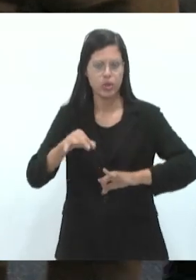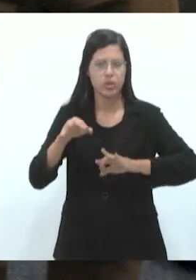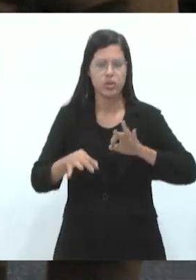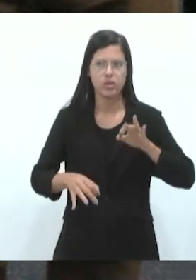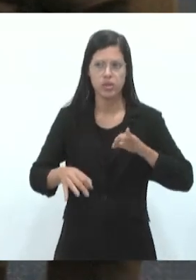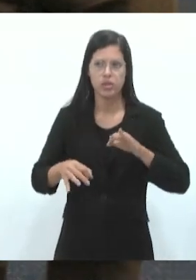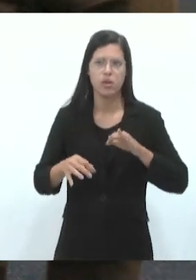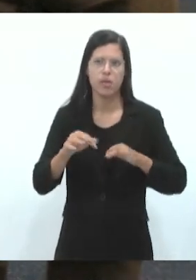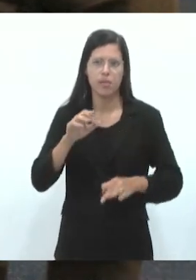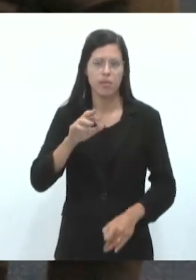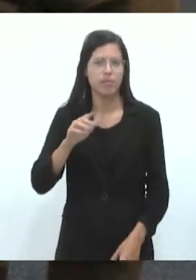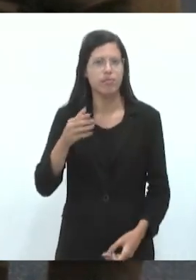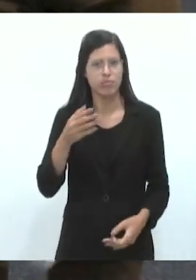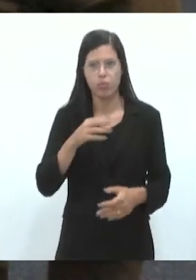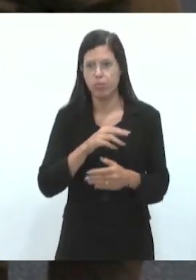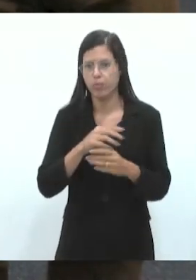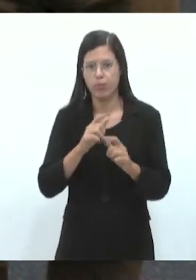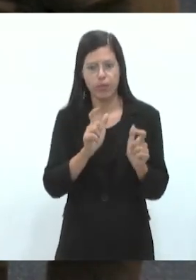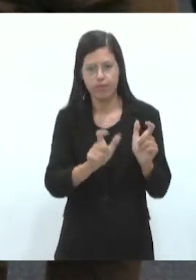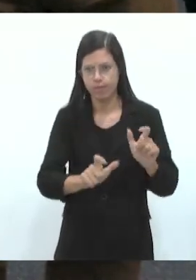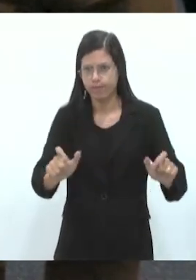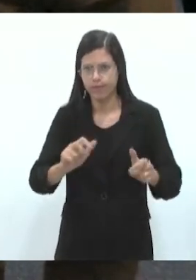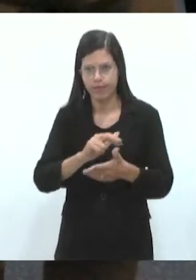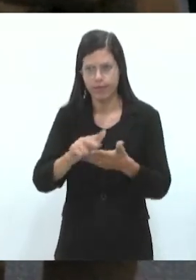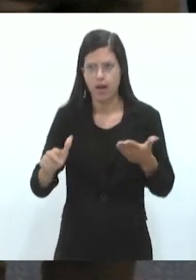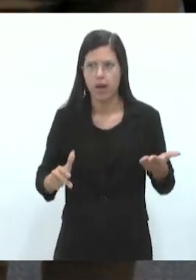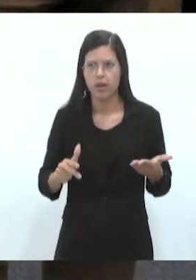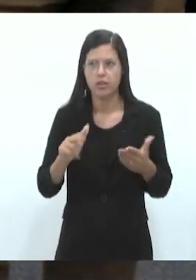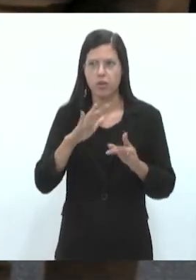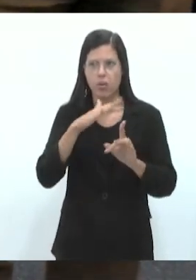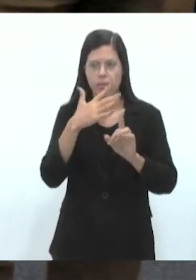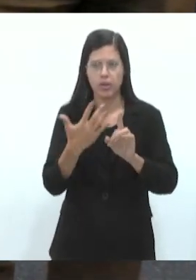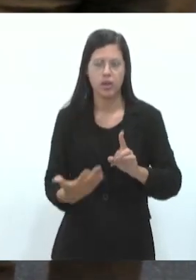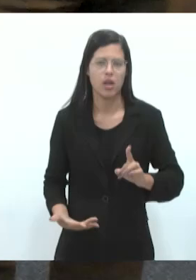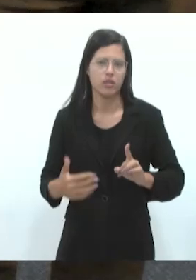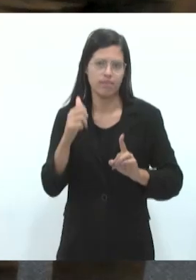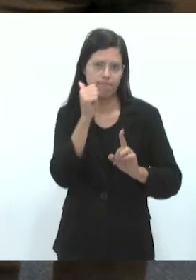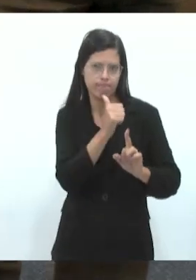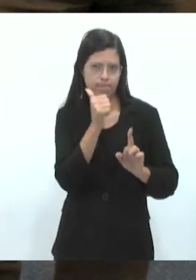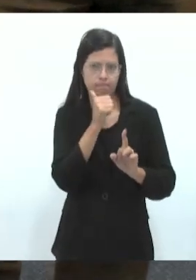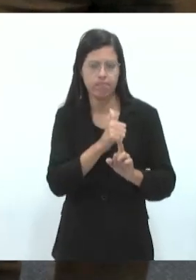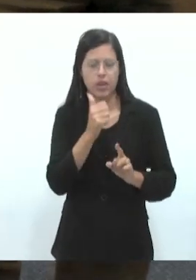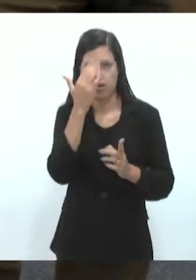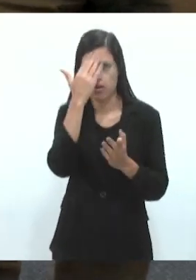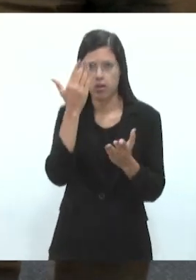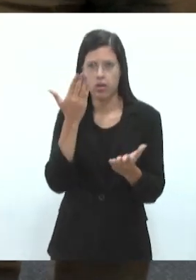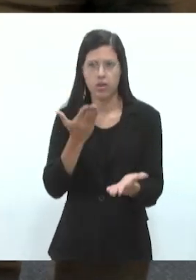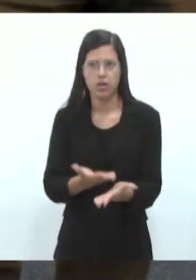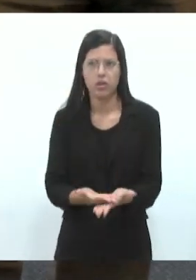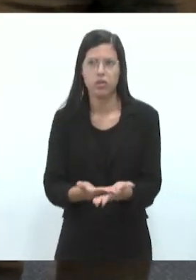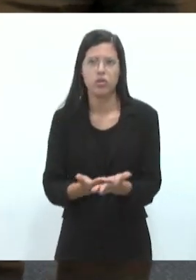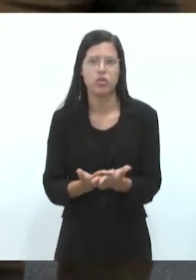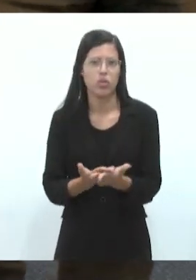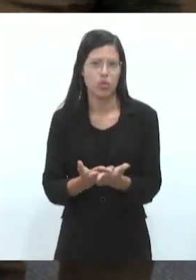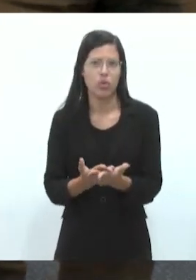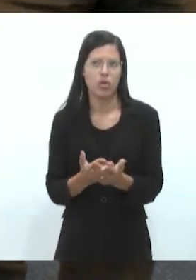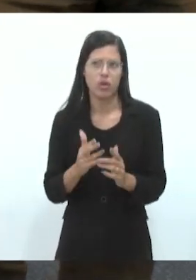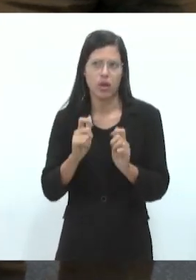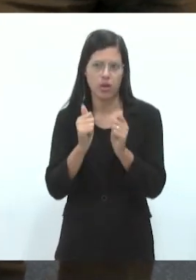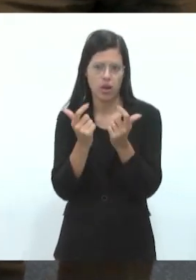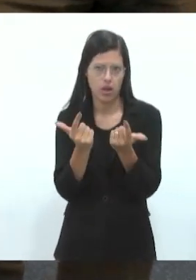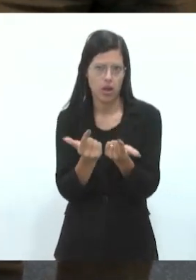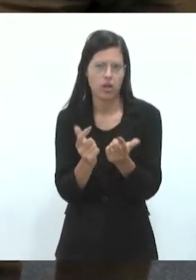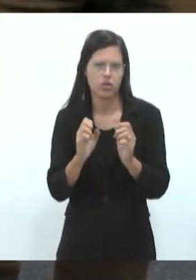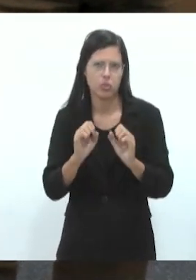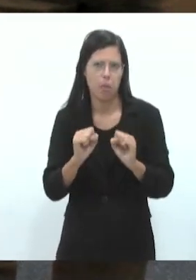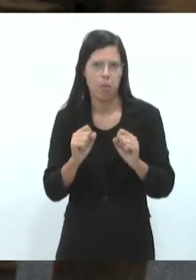muitos outros. Essa homenagem aqui pós-mortem a Eunice, acredito que é o mínimo de reparação que a nossa casa pode